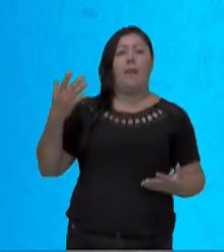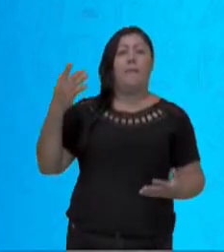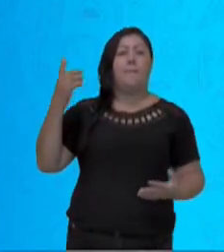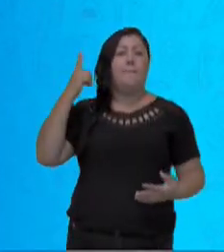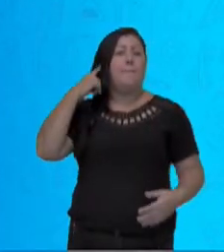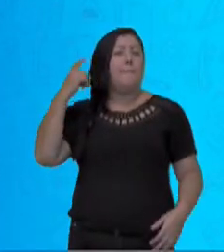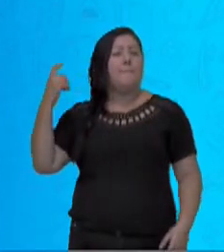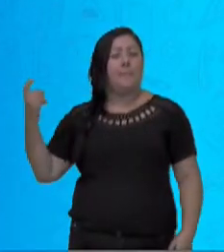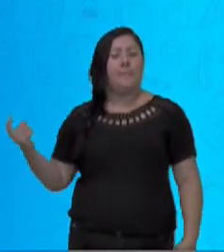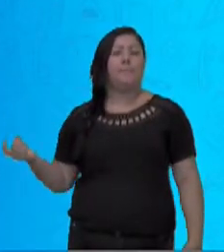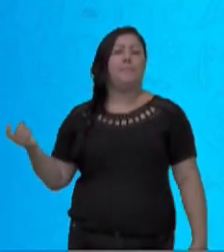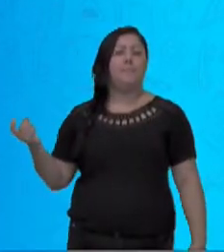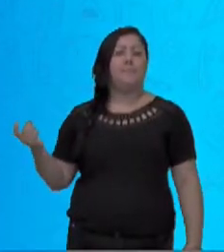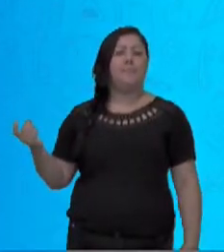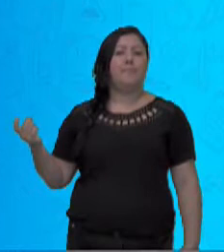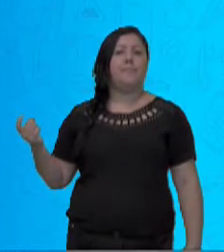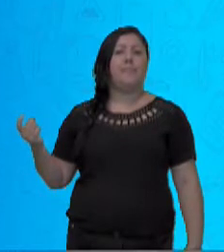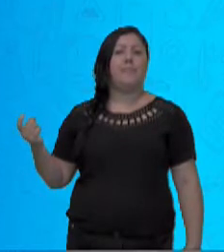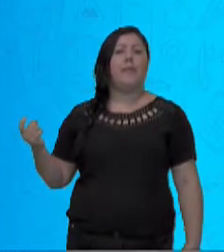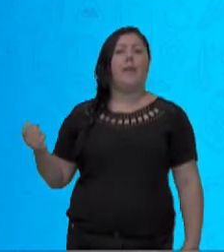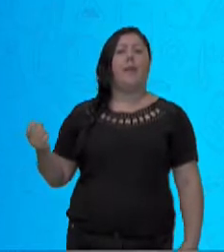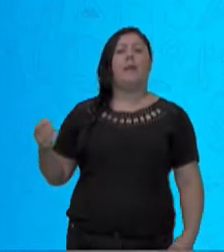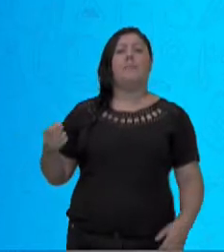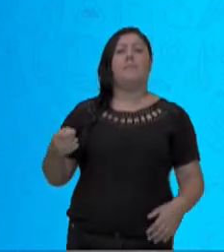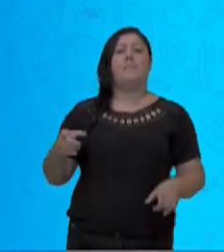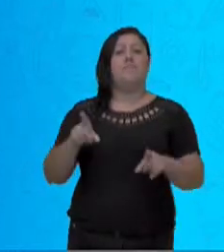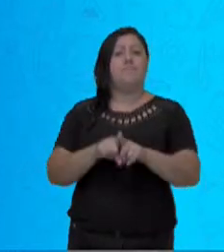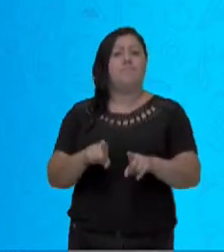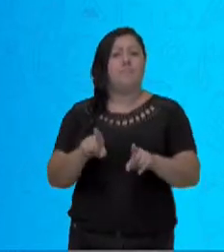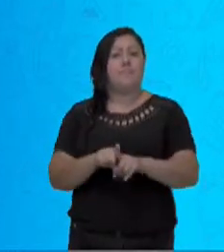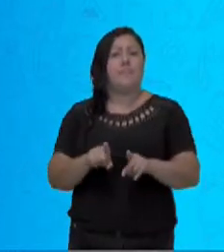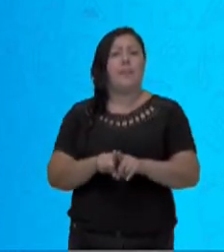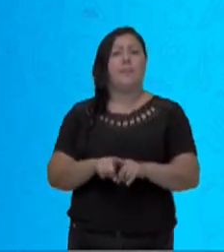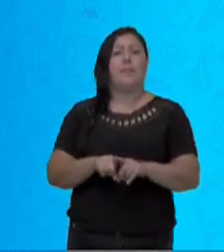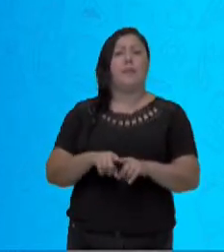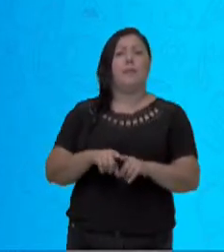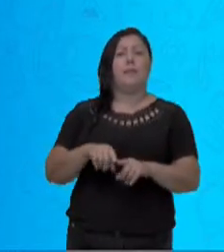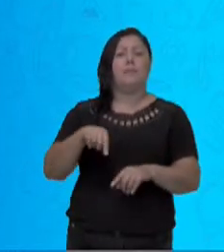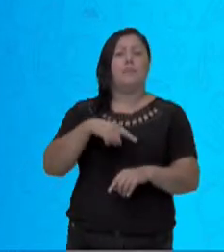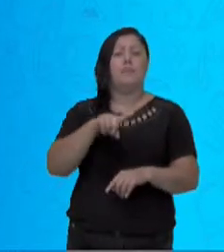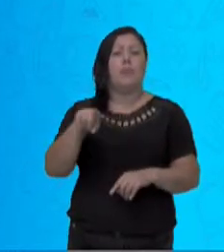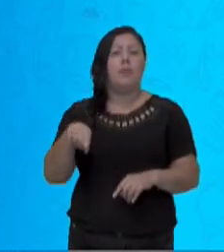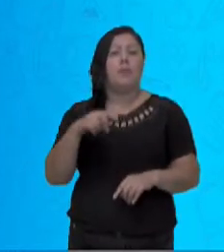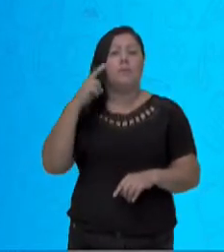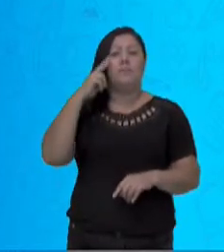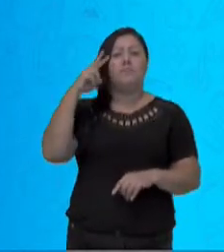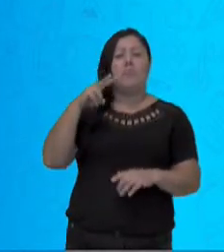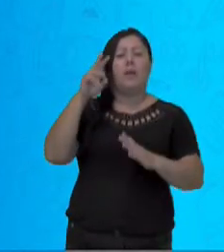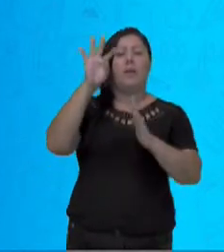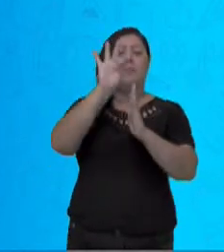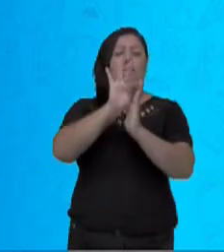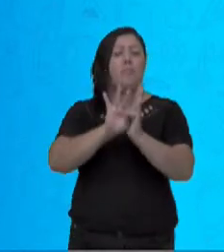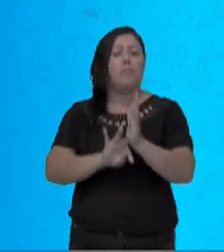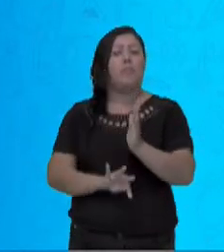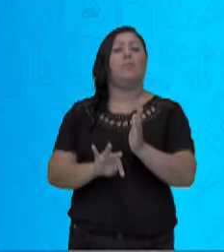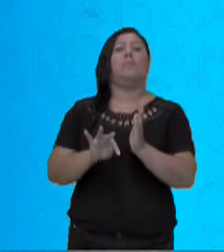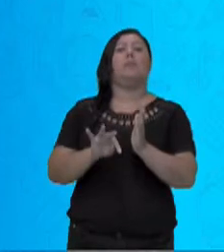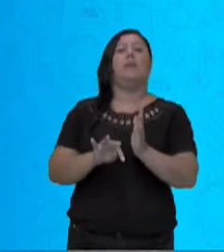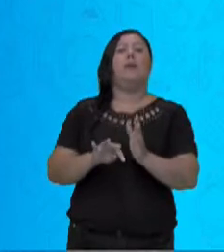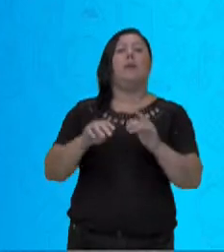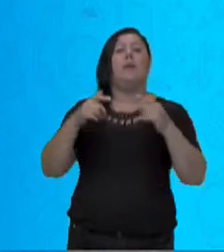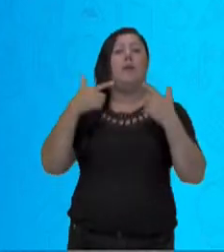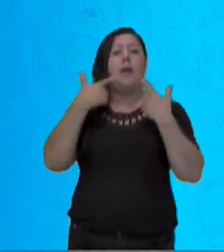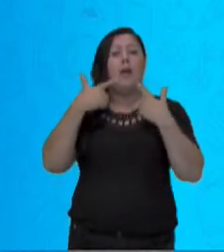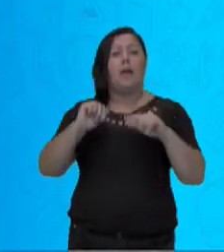haja sonoridade. Da mesma forma, a gente conseguiu ver no texto a linguagem do Inhém.